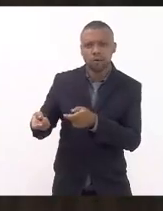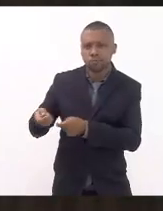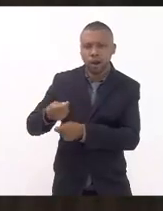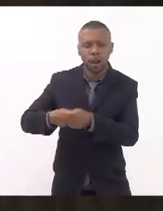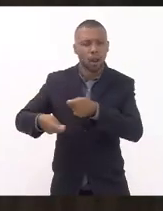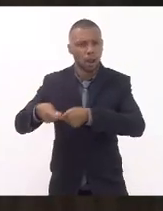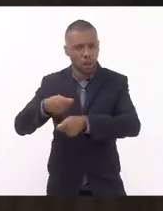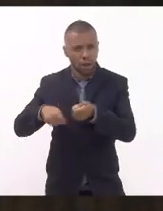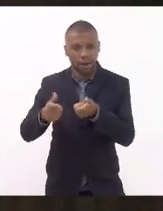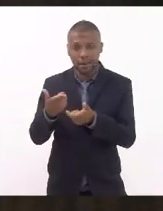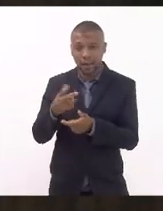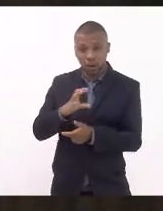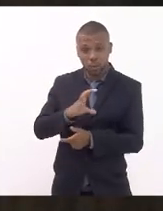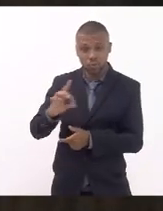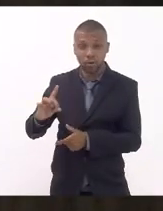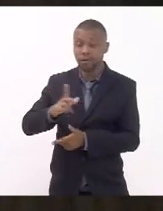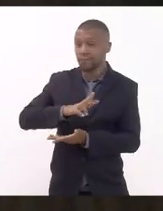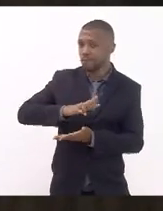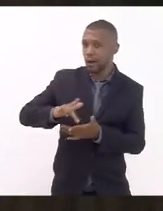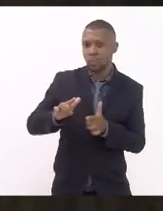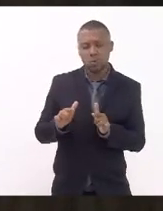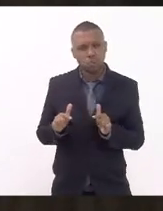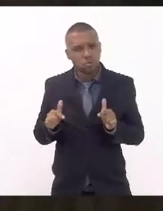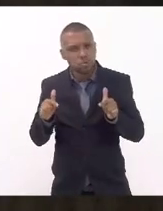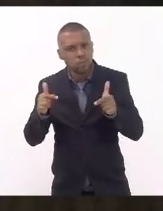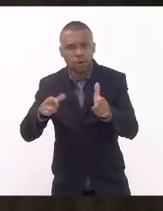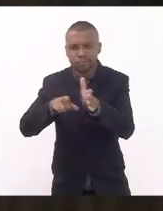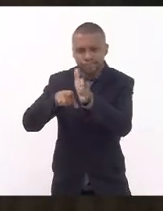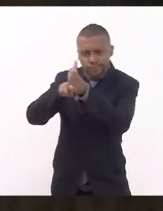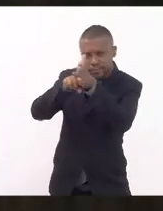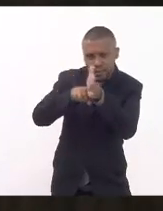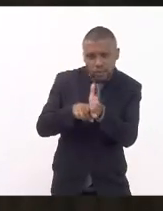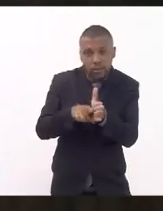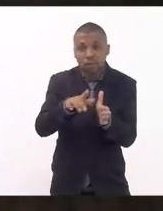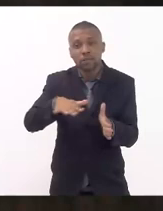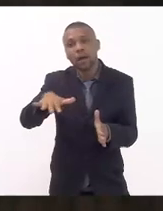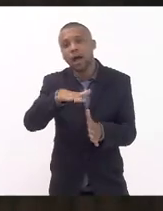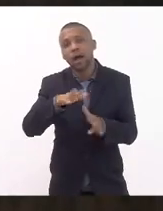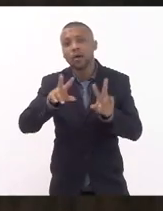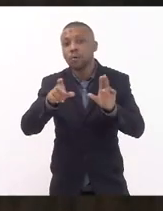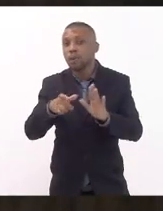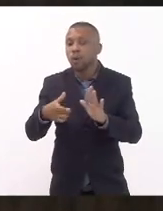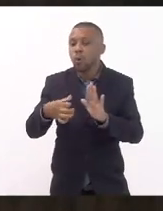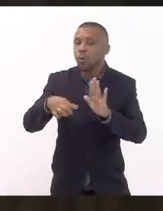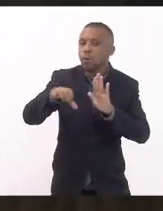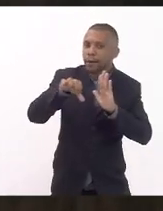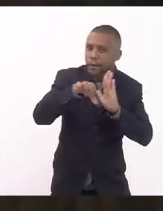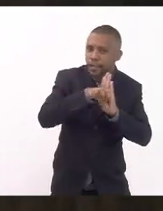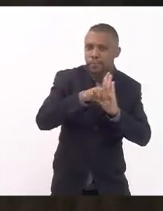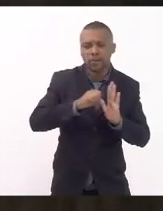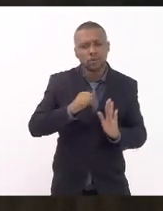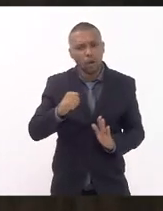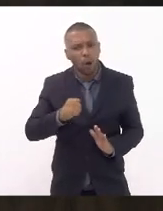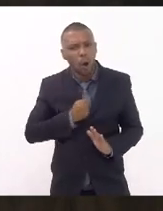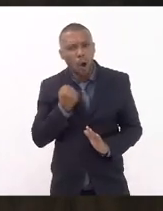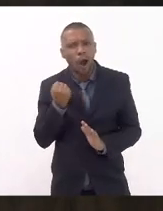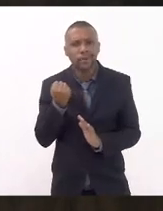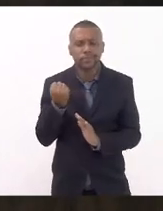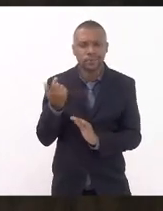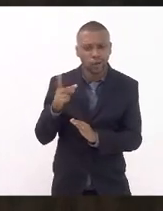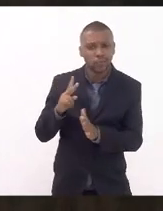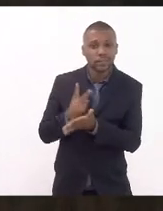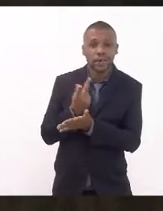inúmeras operações, tem uma atuação também na questão dos crimes de ódio praticados pela